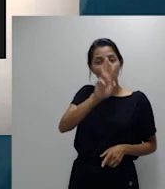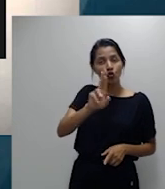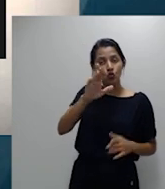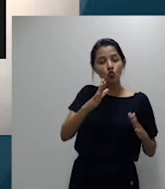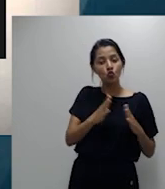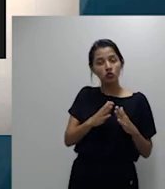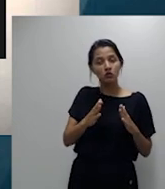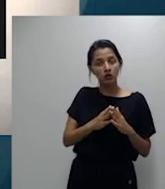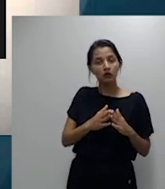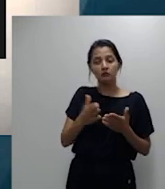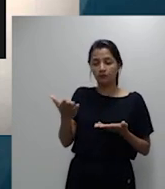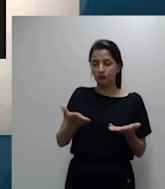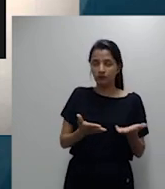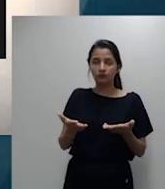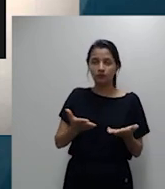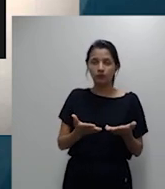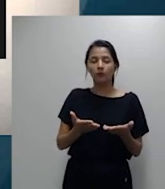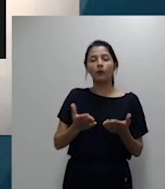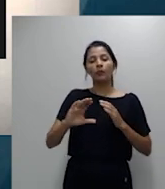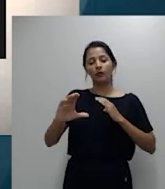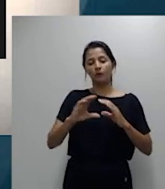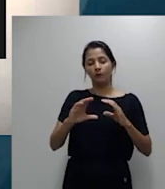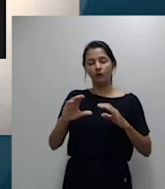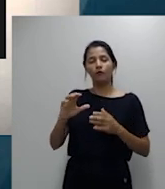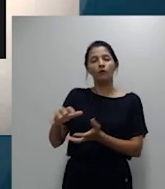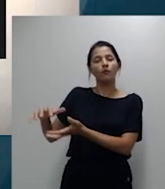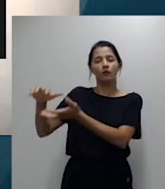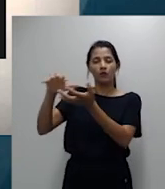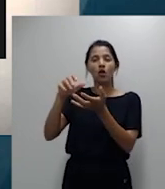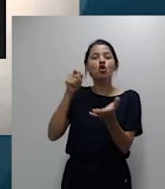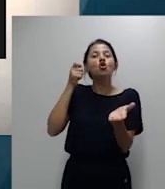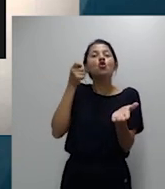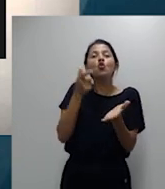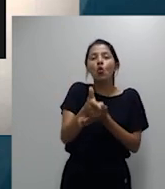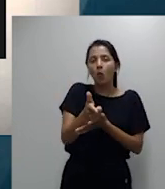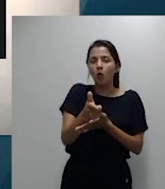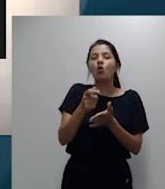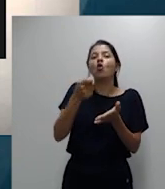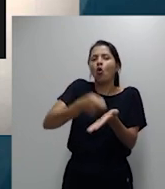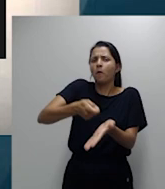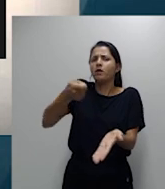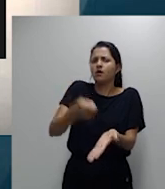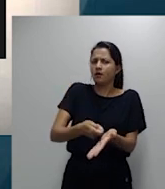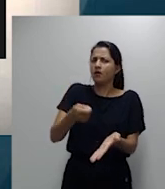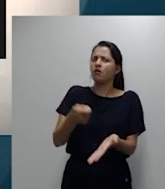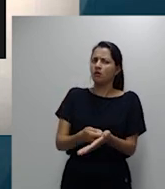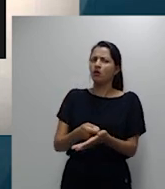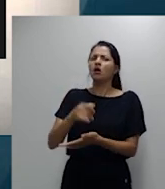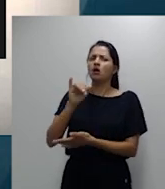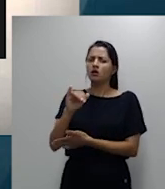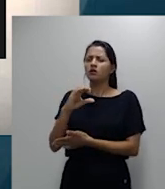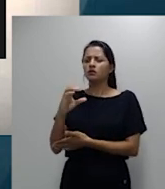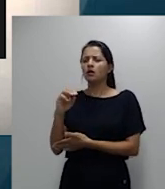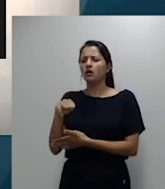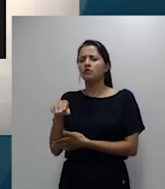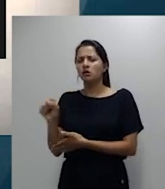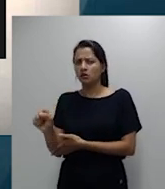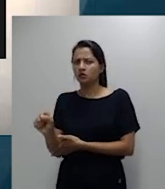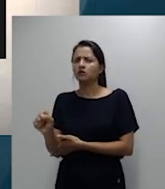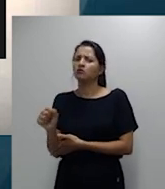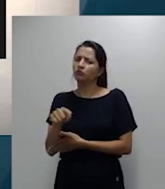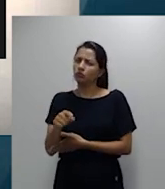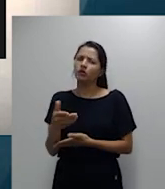telecomunicação por satélite compraram ecms referente a essa atividade